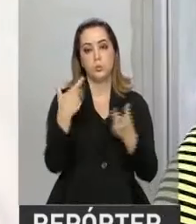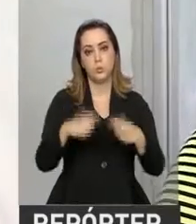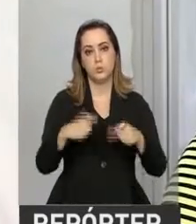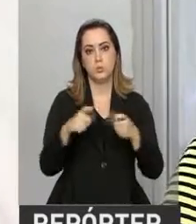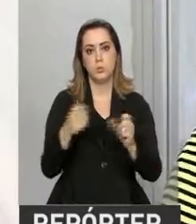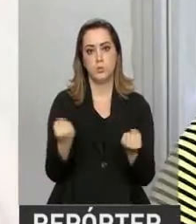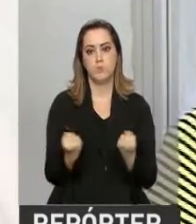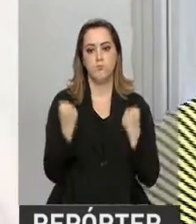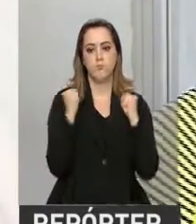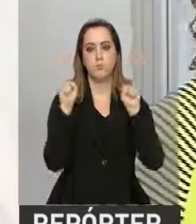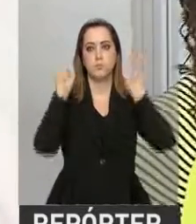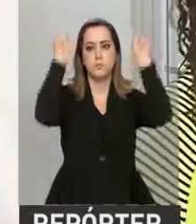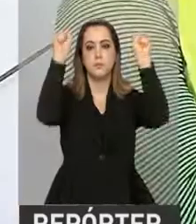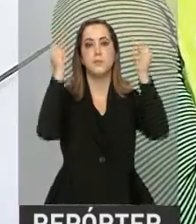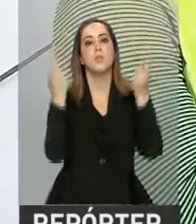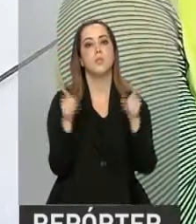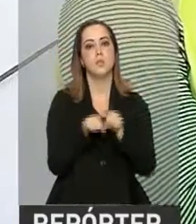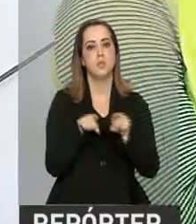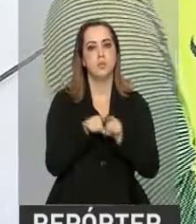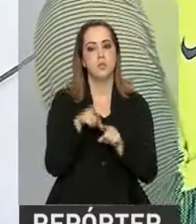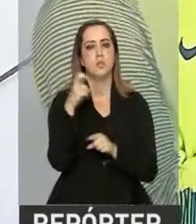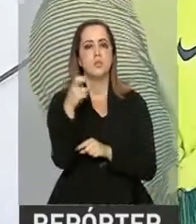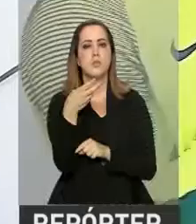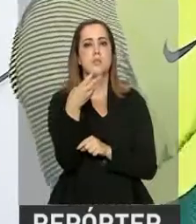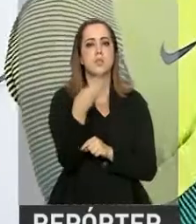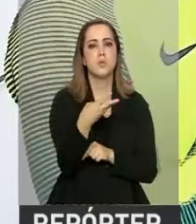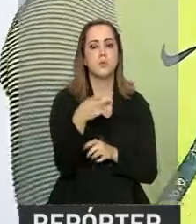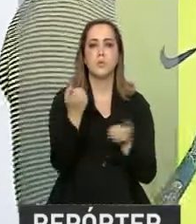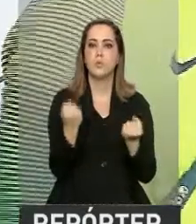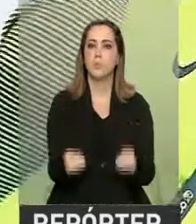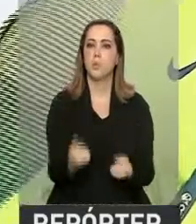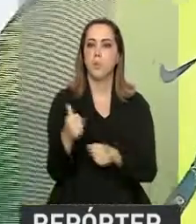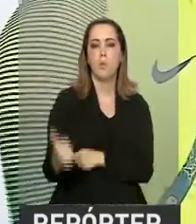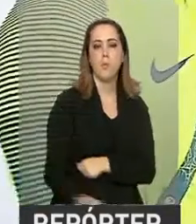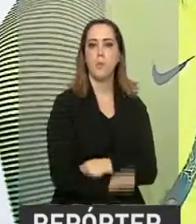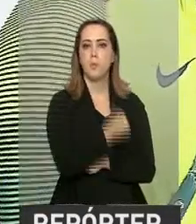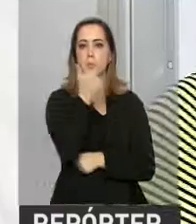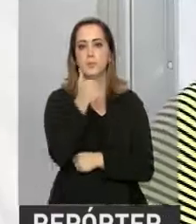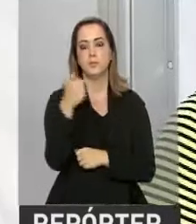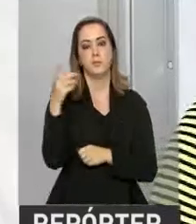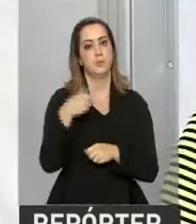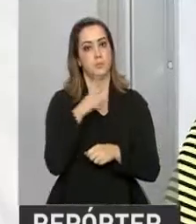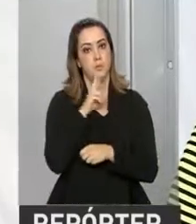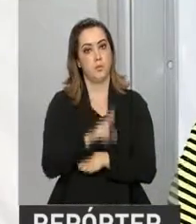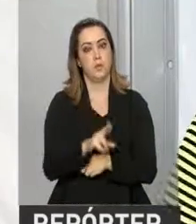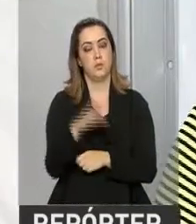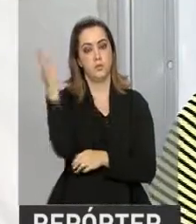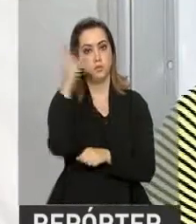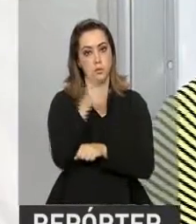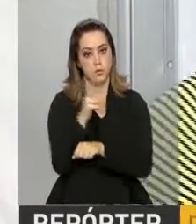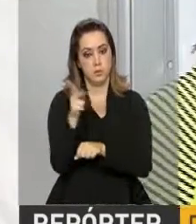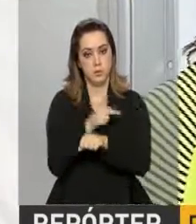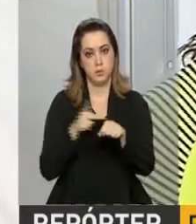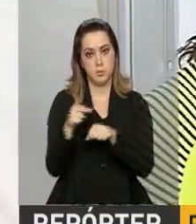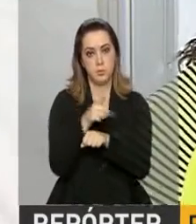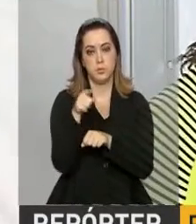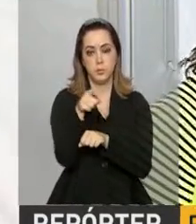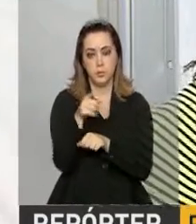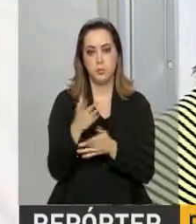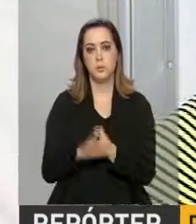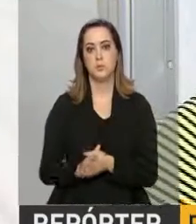categoria 53 quilos. O melhor resultado do país na modalidade. Meus planos é continuar treinando,